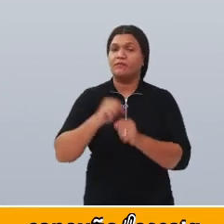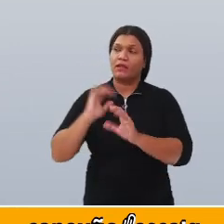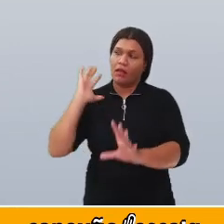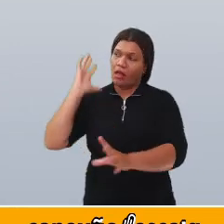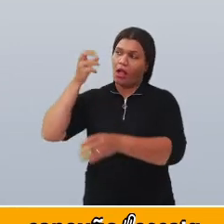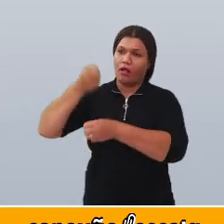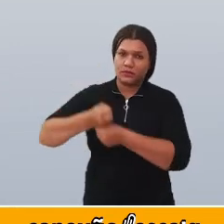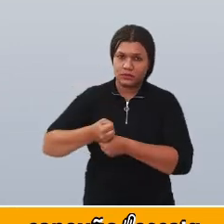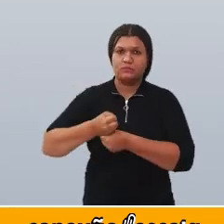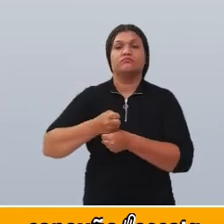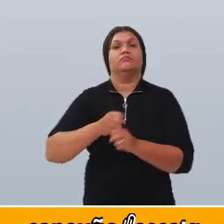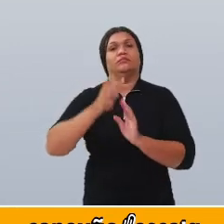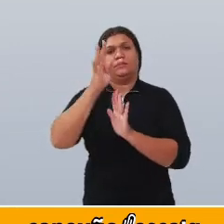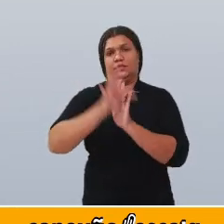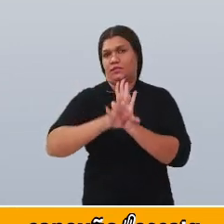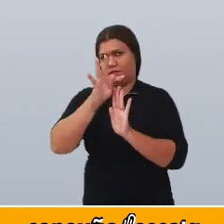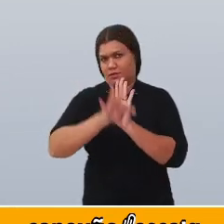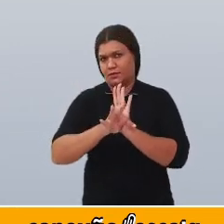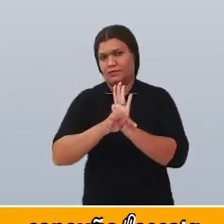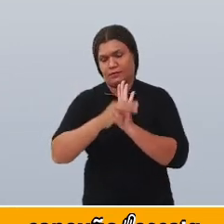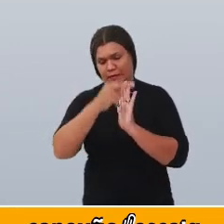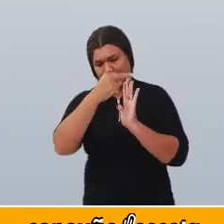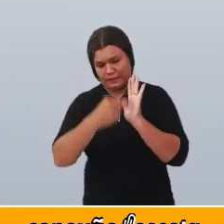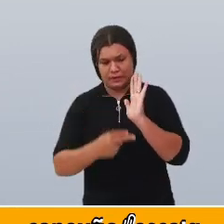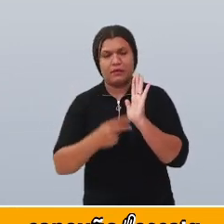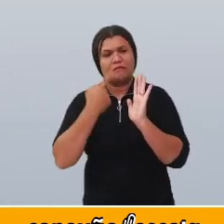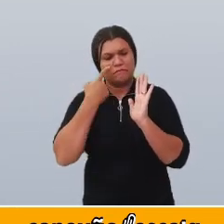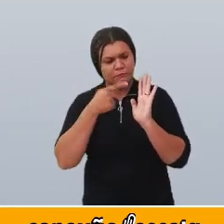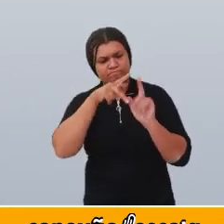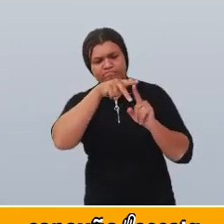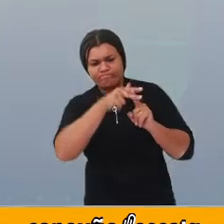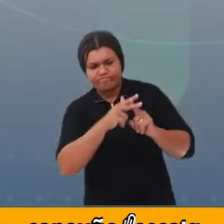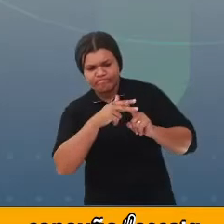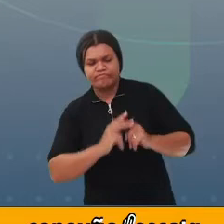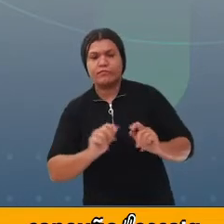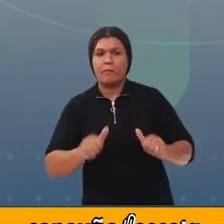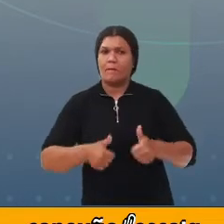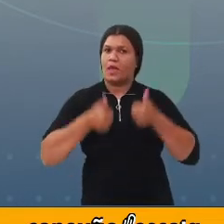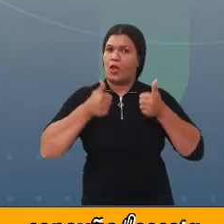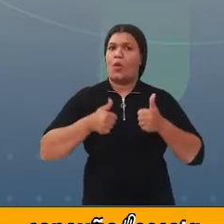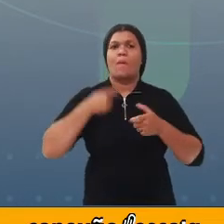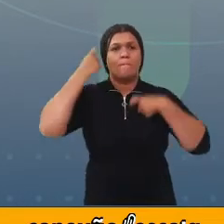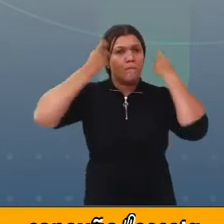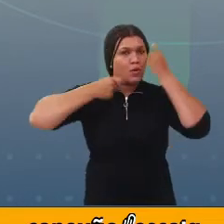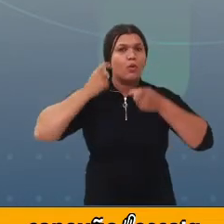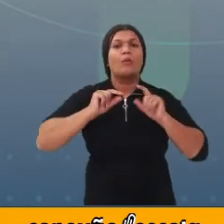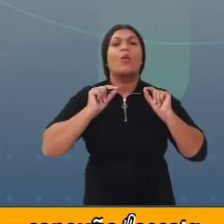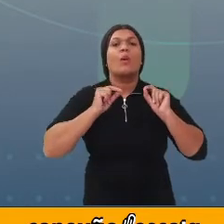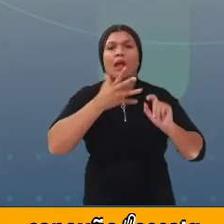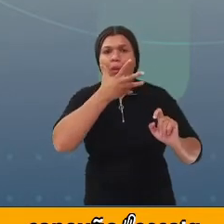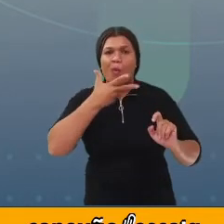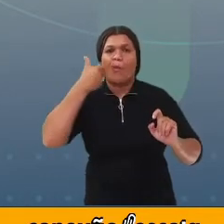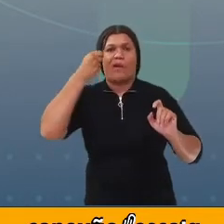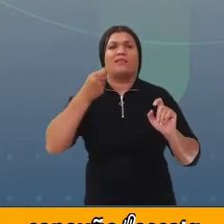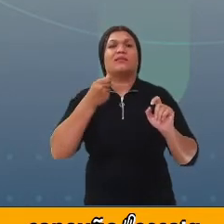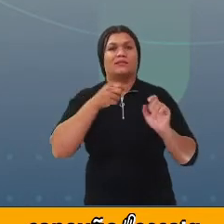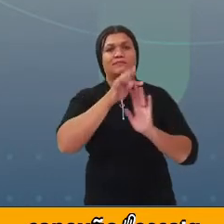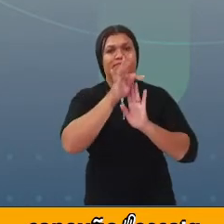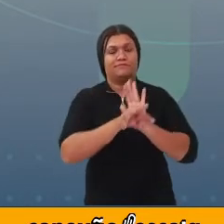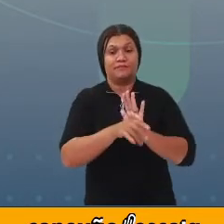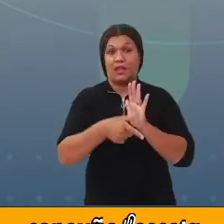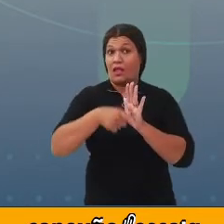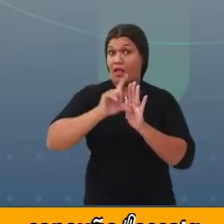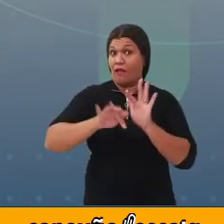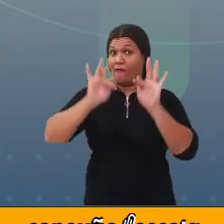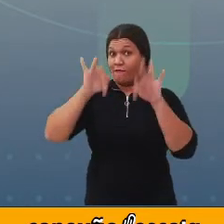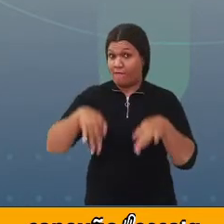do texto para deixá-lo melhor. Preocupe-se com a qualidade do seu texto. E antes de encerrar o